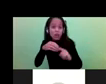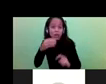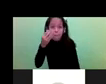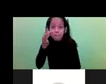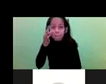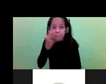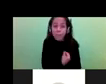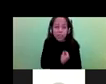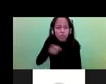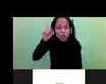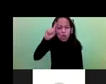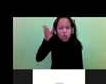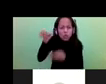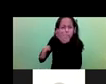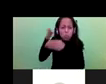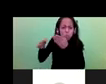dias.